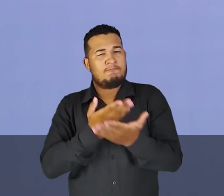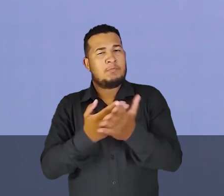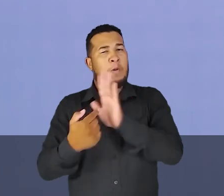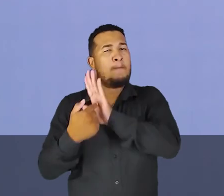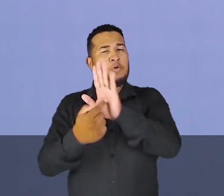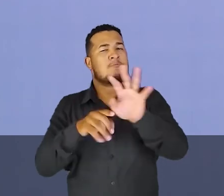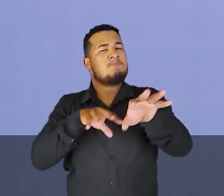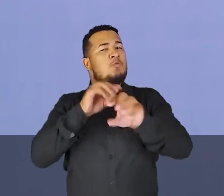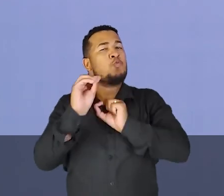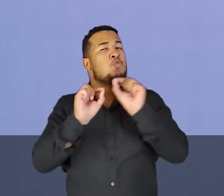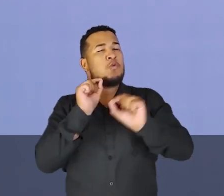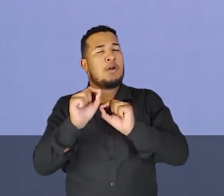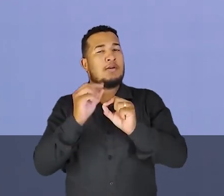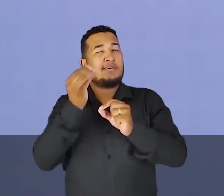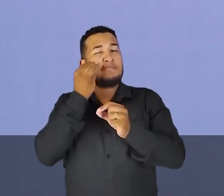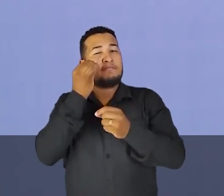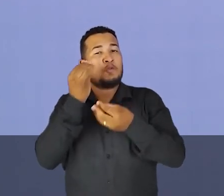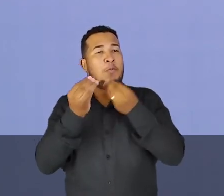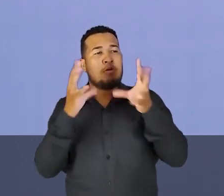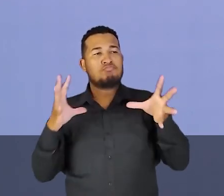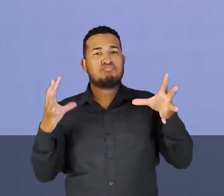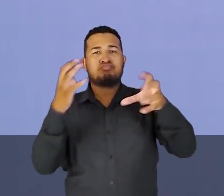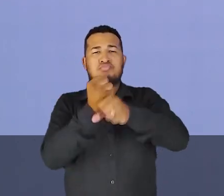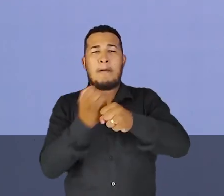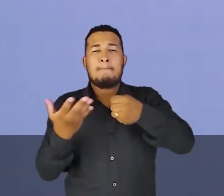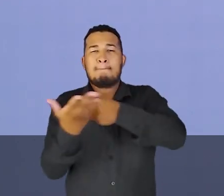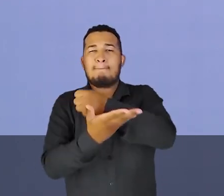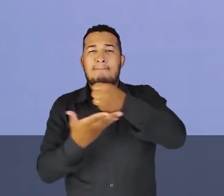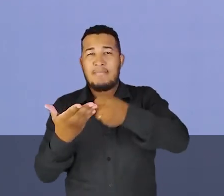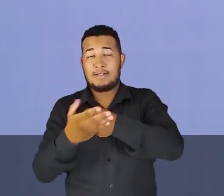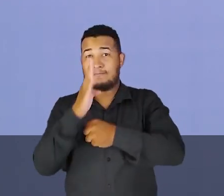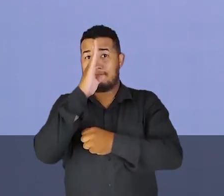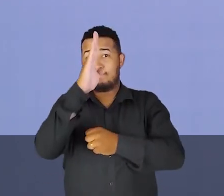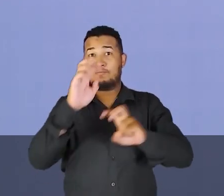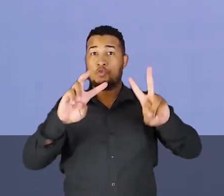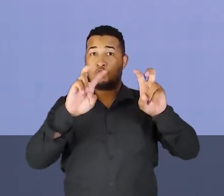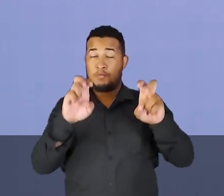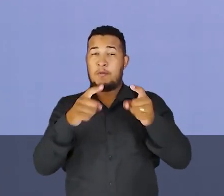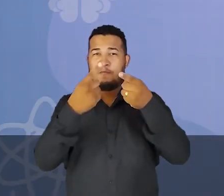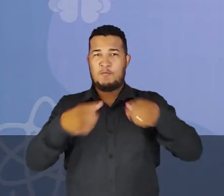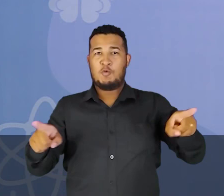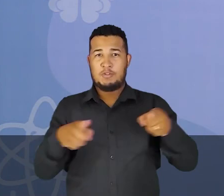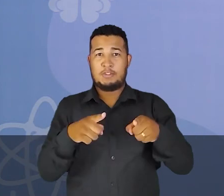vocês o conjunto desses elementos básicos e fundamentais para a criação